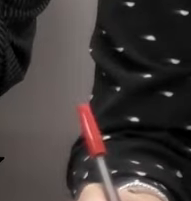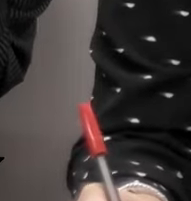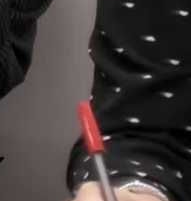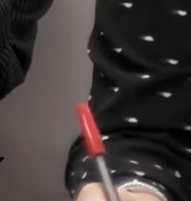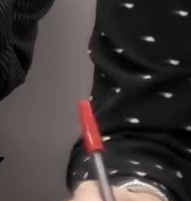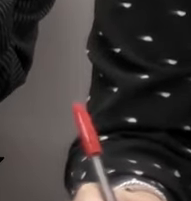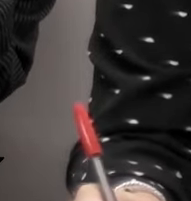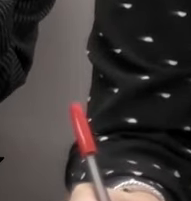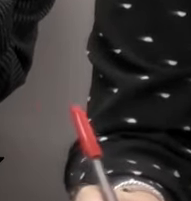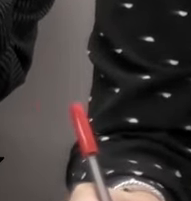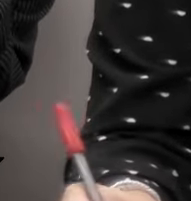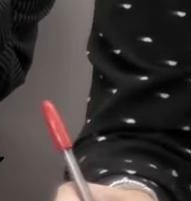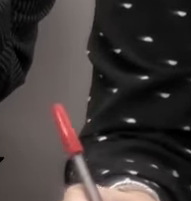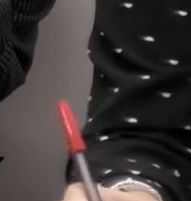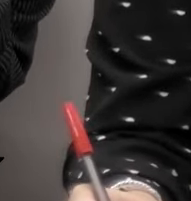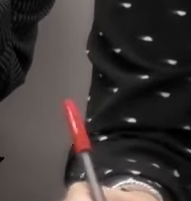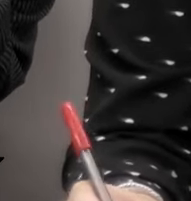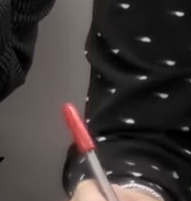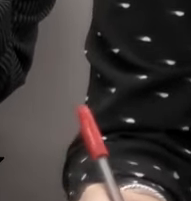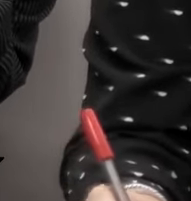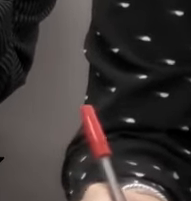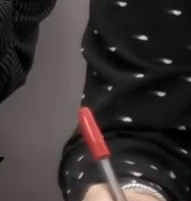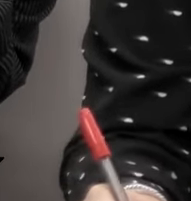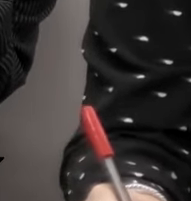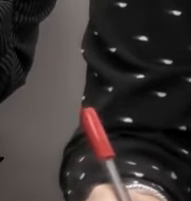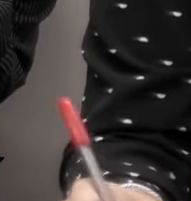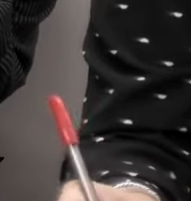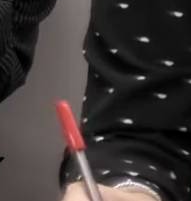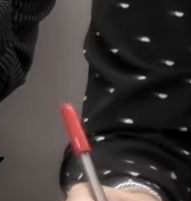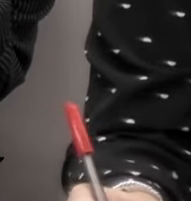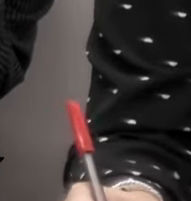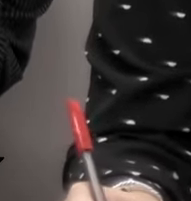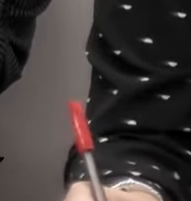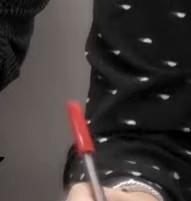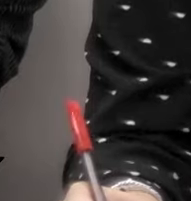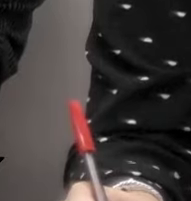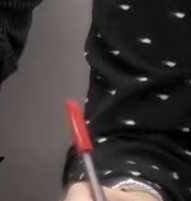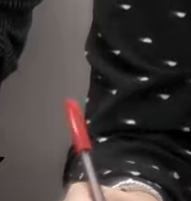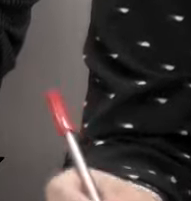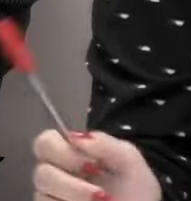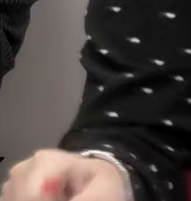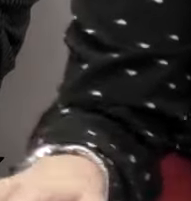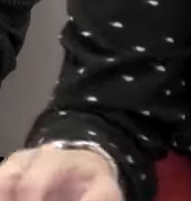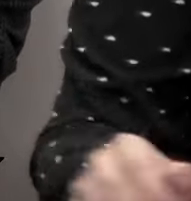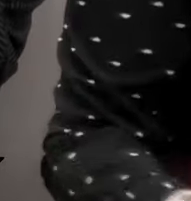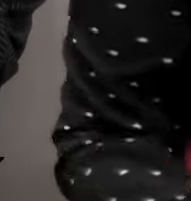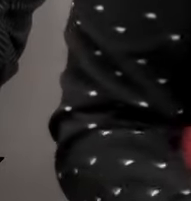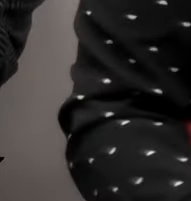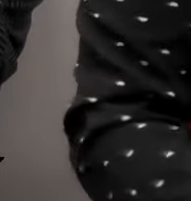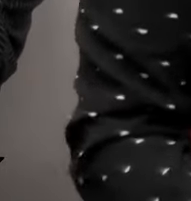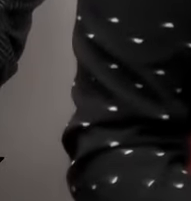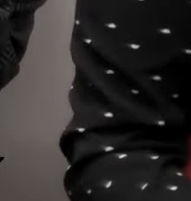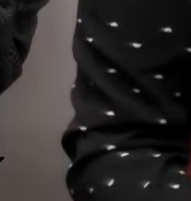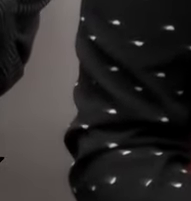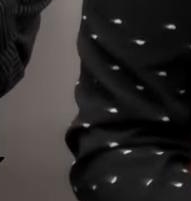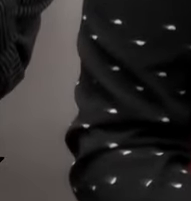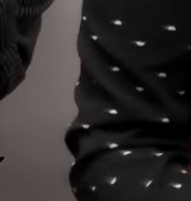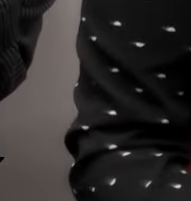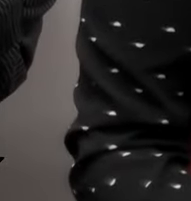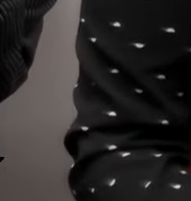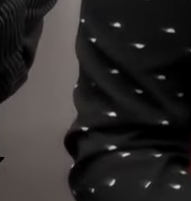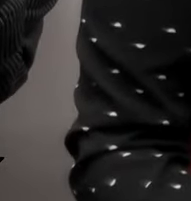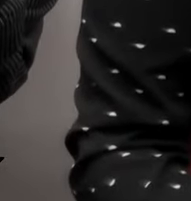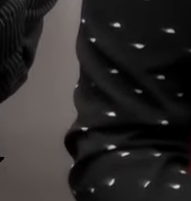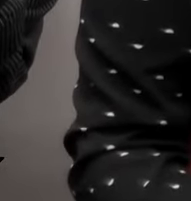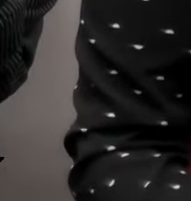tem isso que Vossa Excelência falou, que eu concordo, e do ponto de vista de produtos, a mexida nessas imagens, do